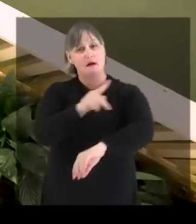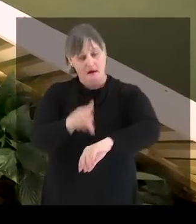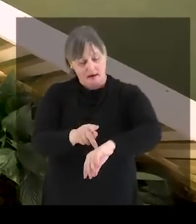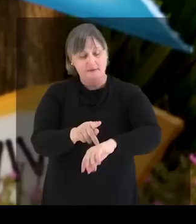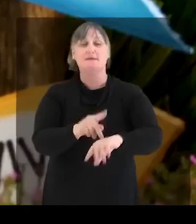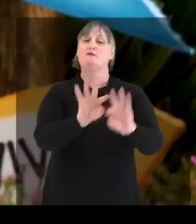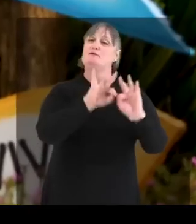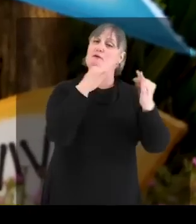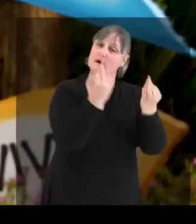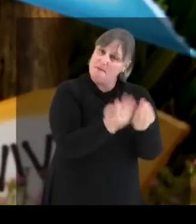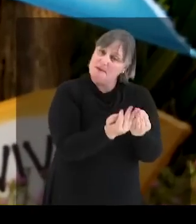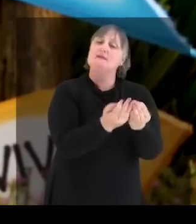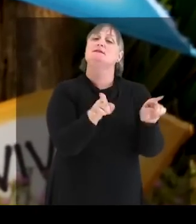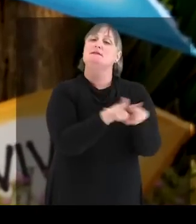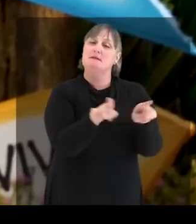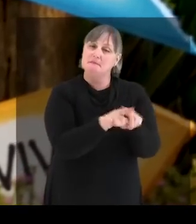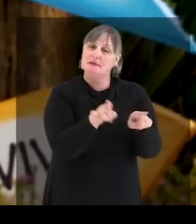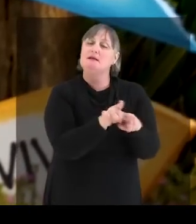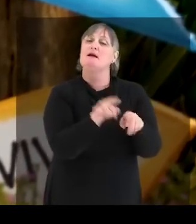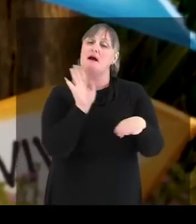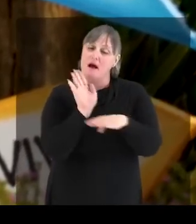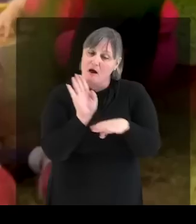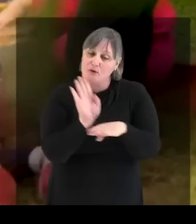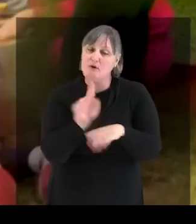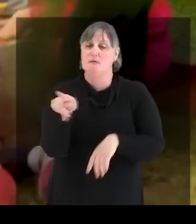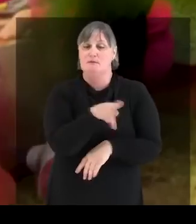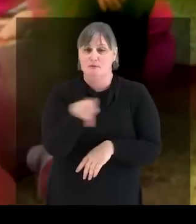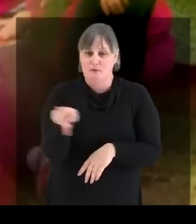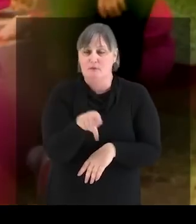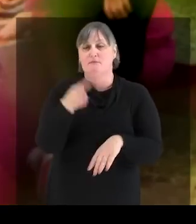a família era colaborar com esse trabalho dos professores, né?